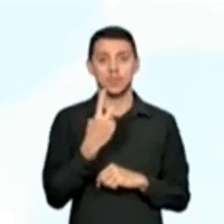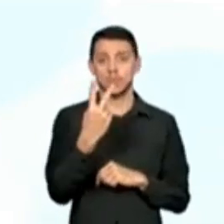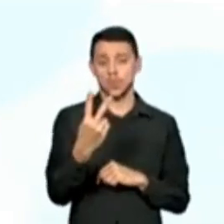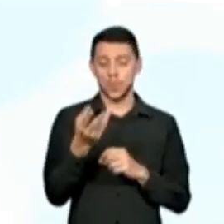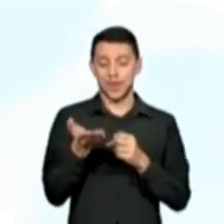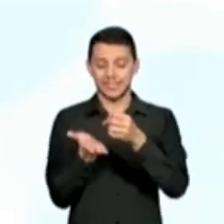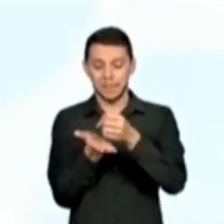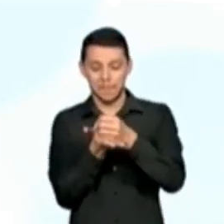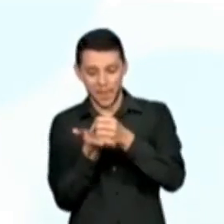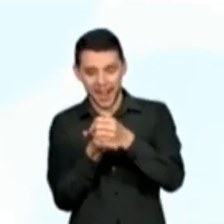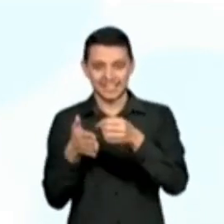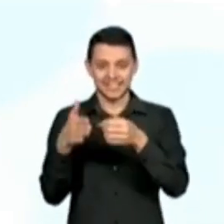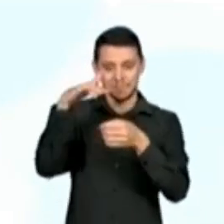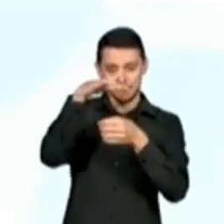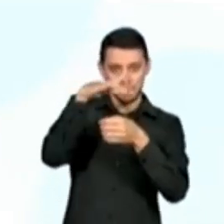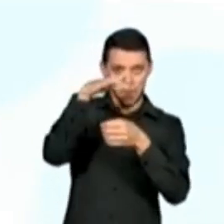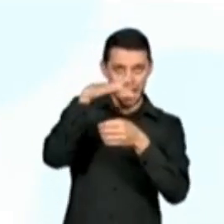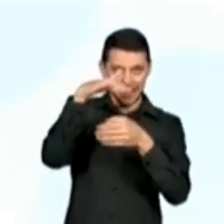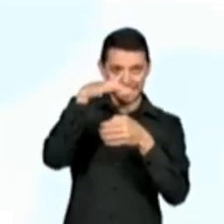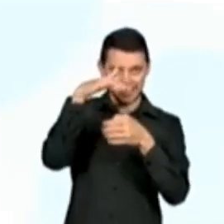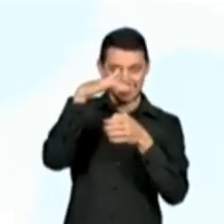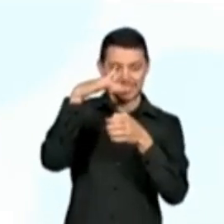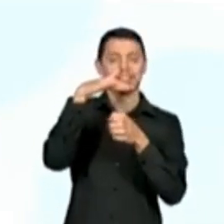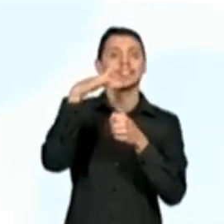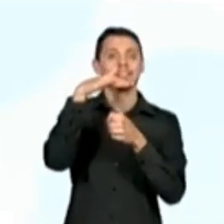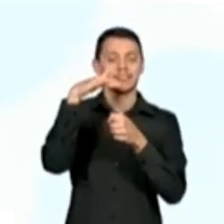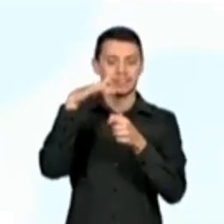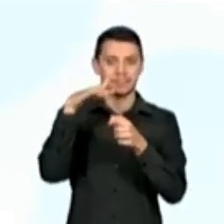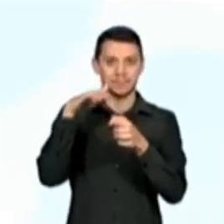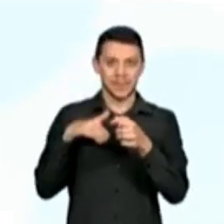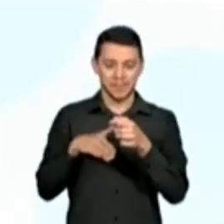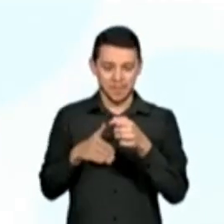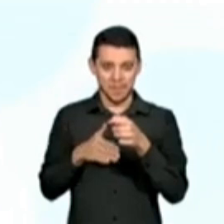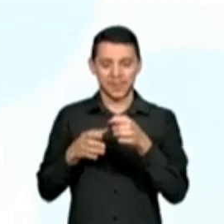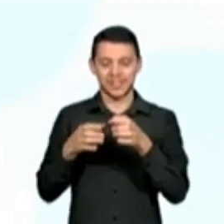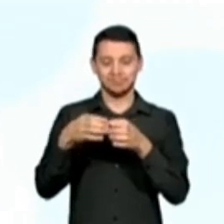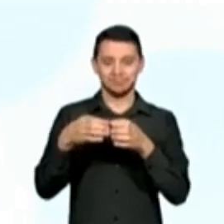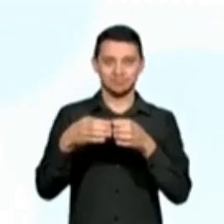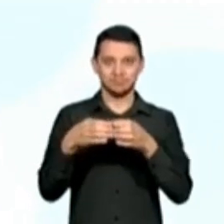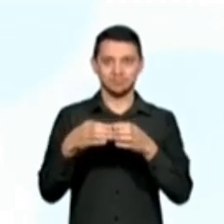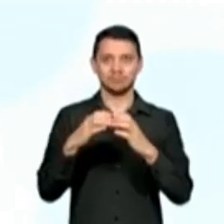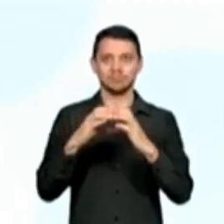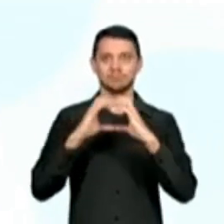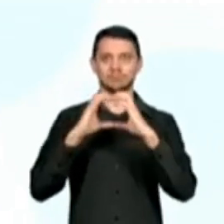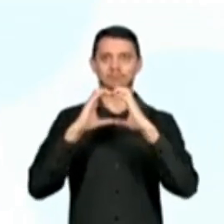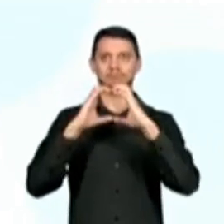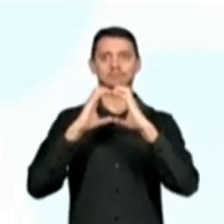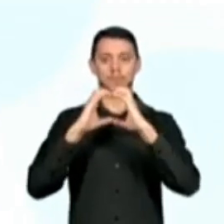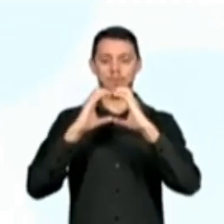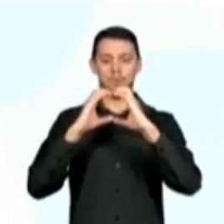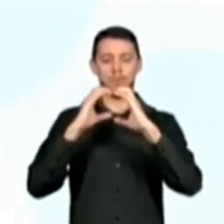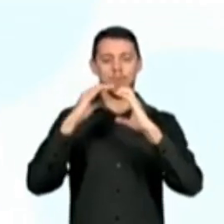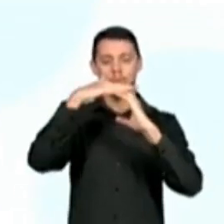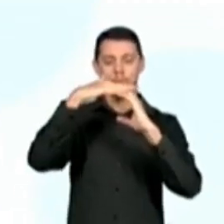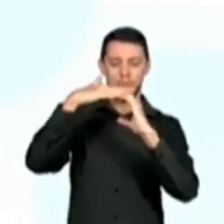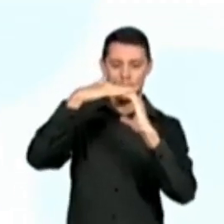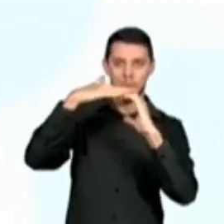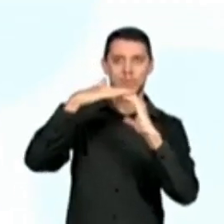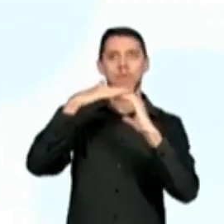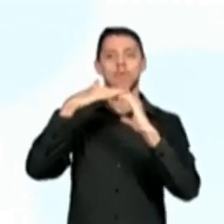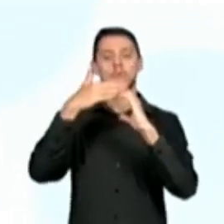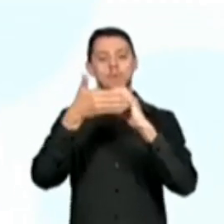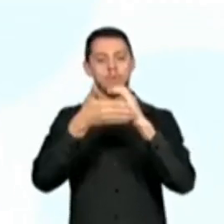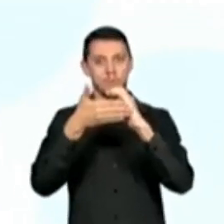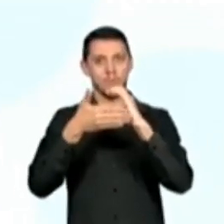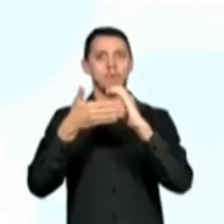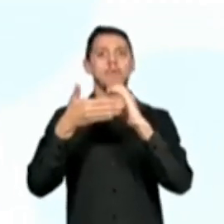tem possui 6 6 faces. faces, mas não são todas quadradas. No Muito caso bem. do que a gente tem aqui, são 4 retângulos